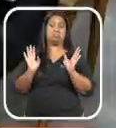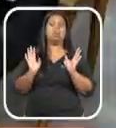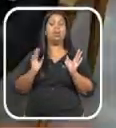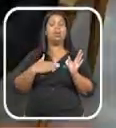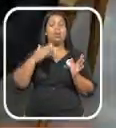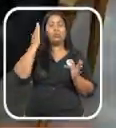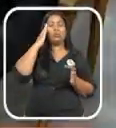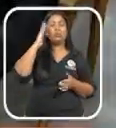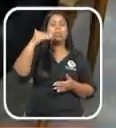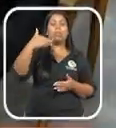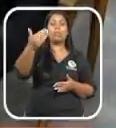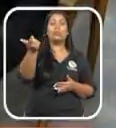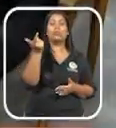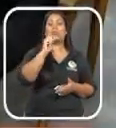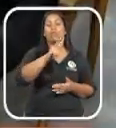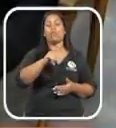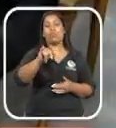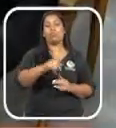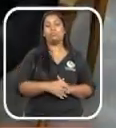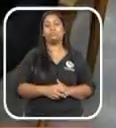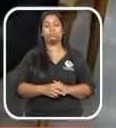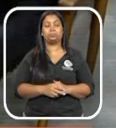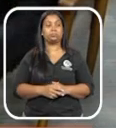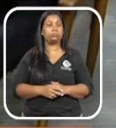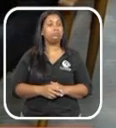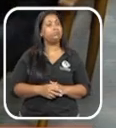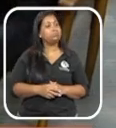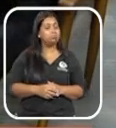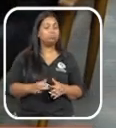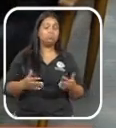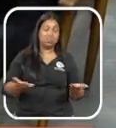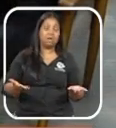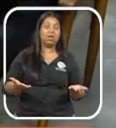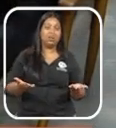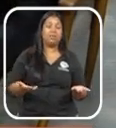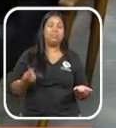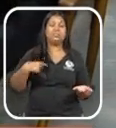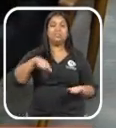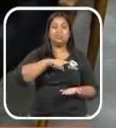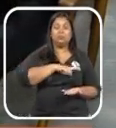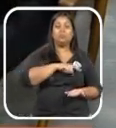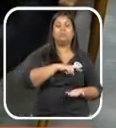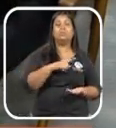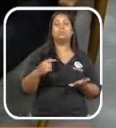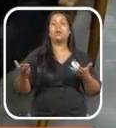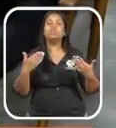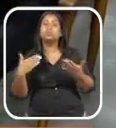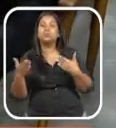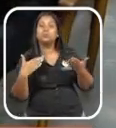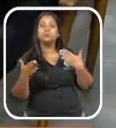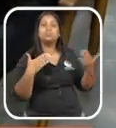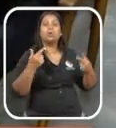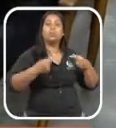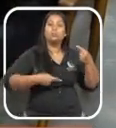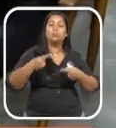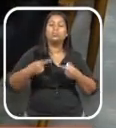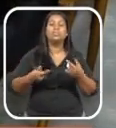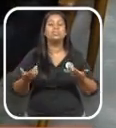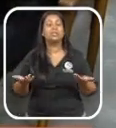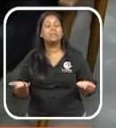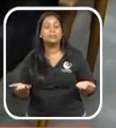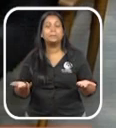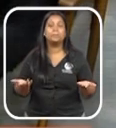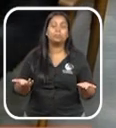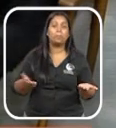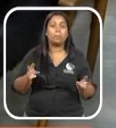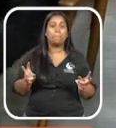chegou no estágio da discussão política que a Câmara tem, o Legislativo,